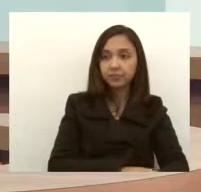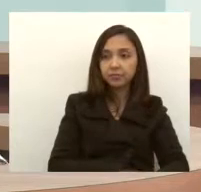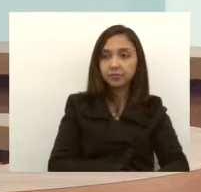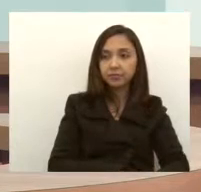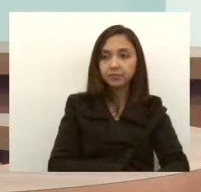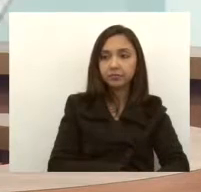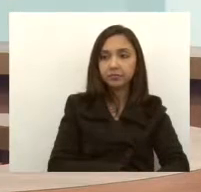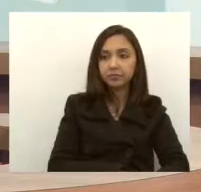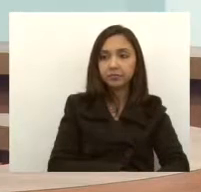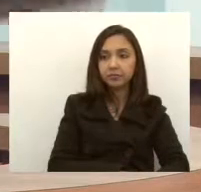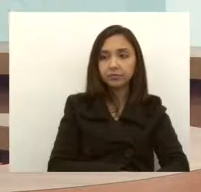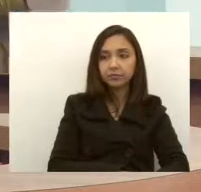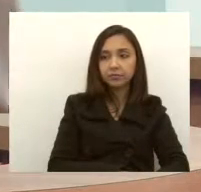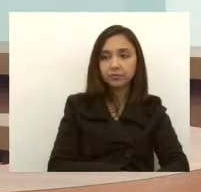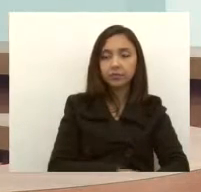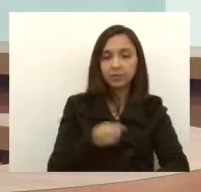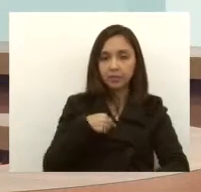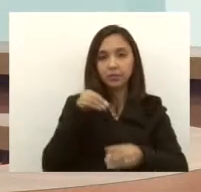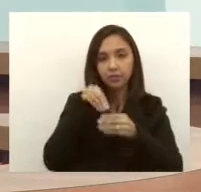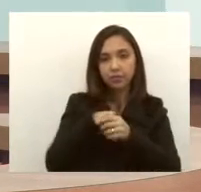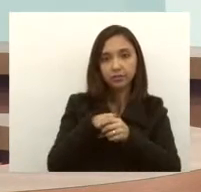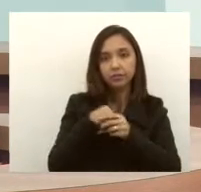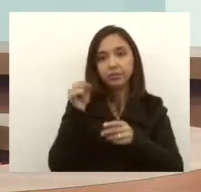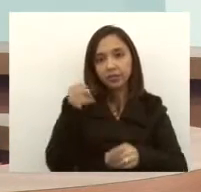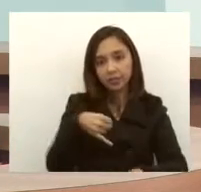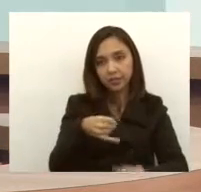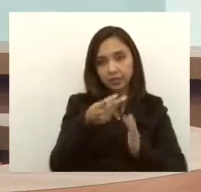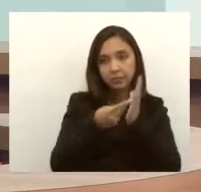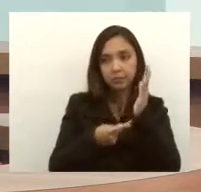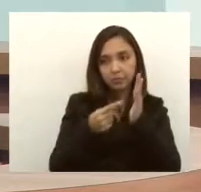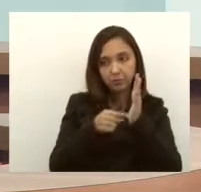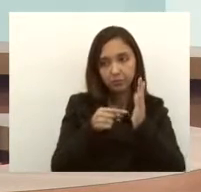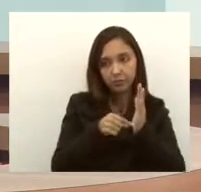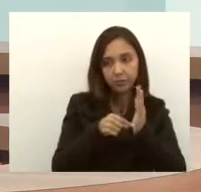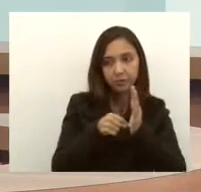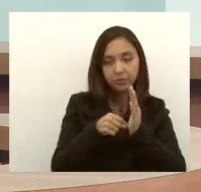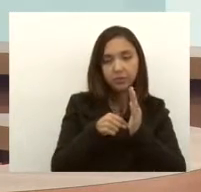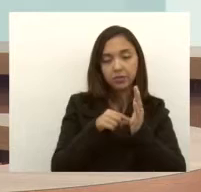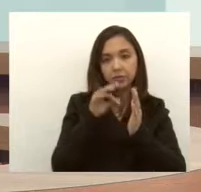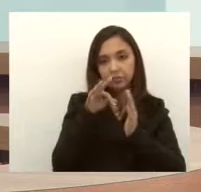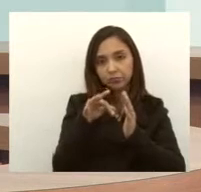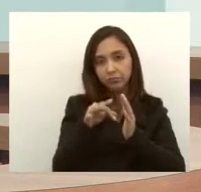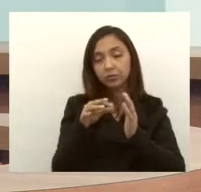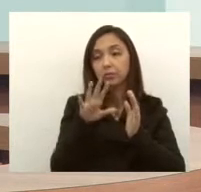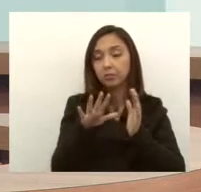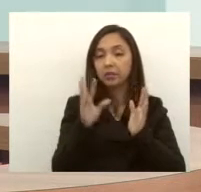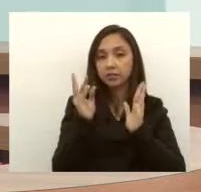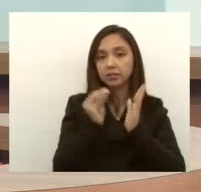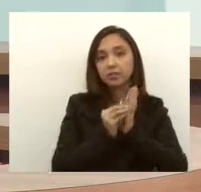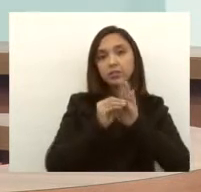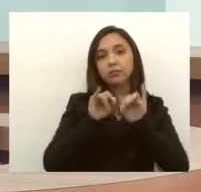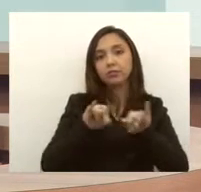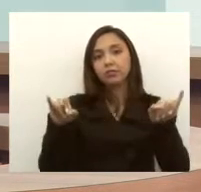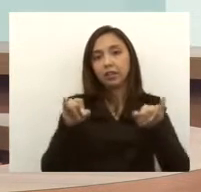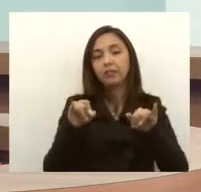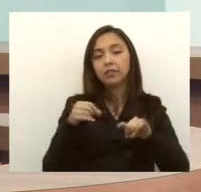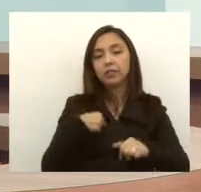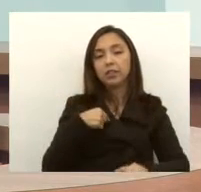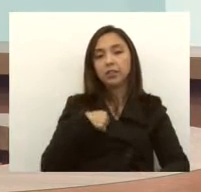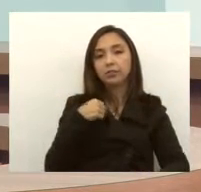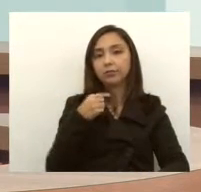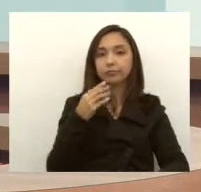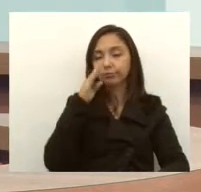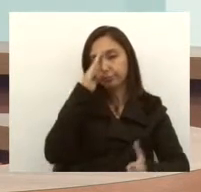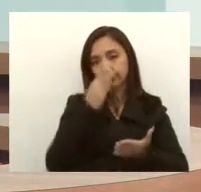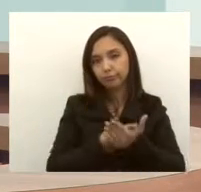né? Então, votei favorável a esse projeto do Funcultura, mas fica registrado aqui a minha